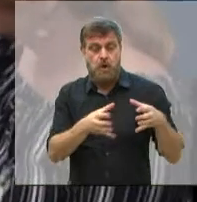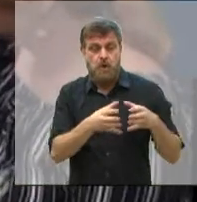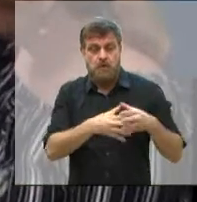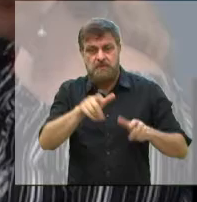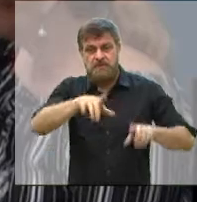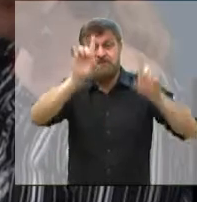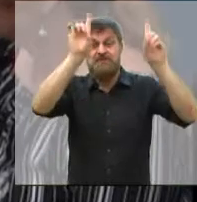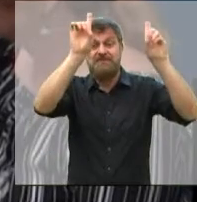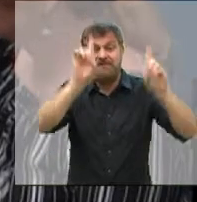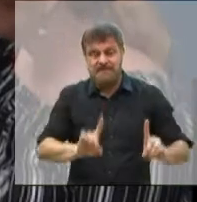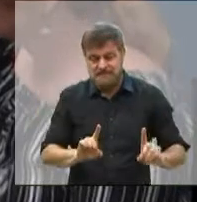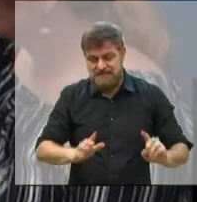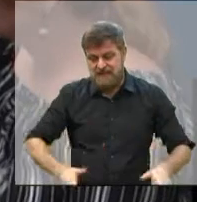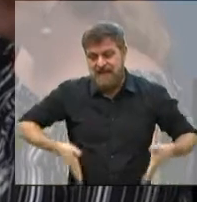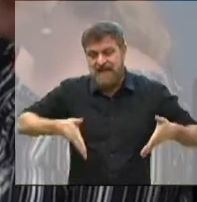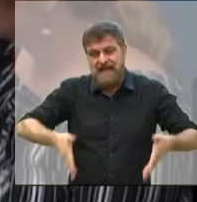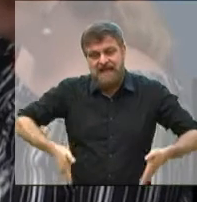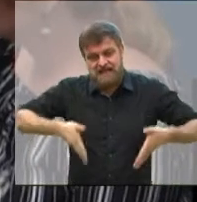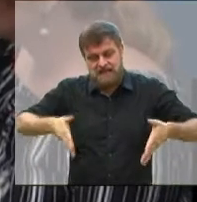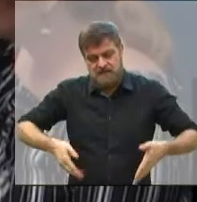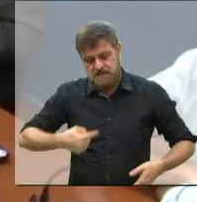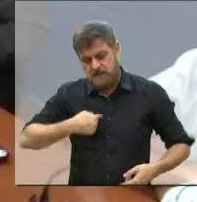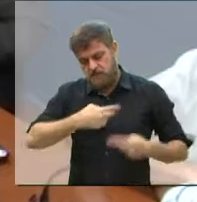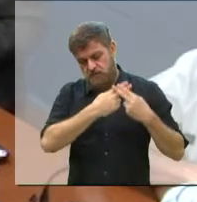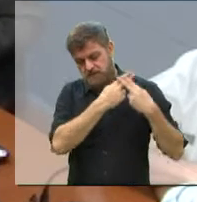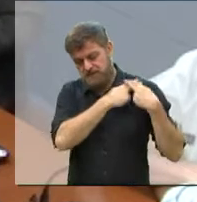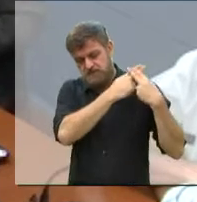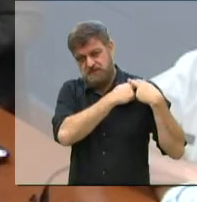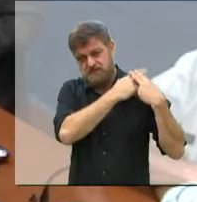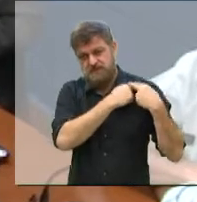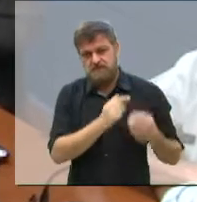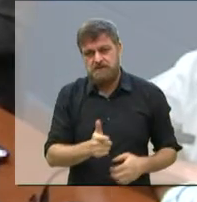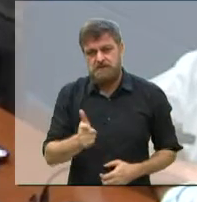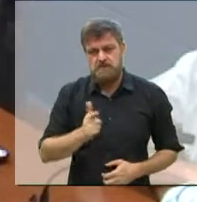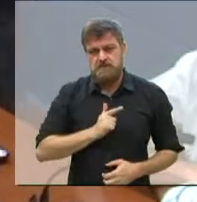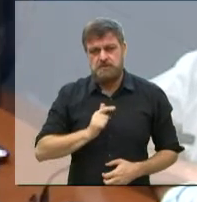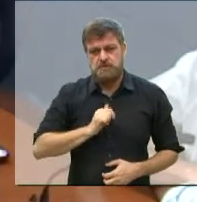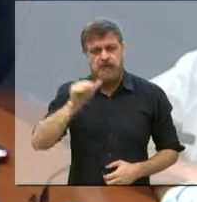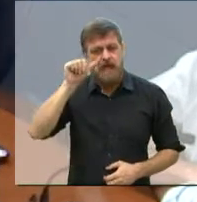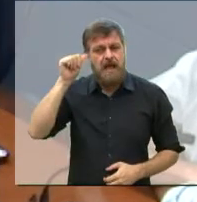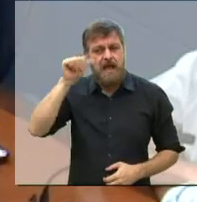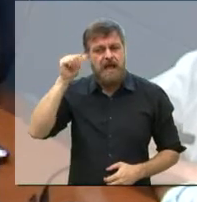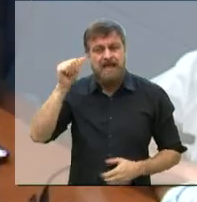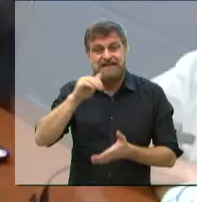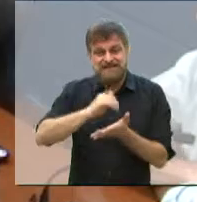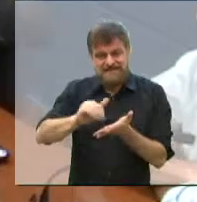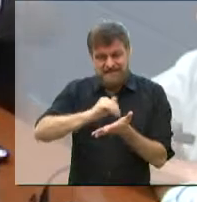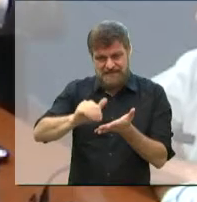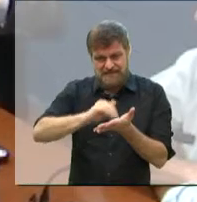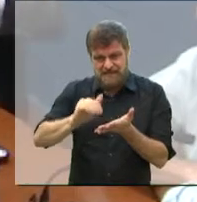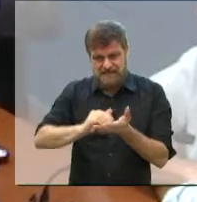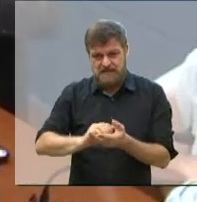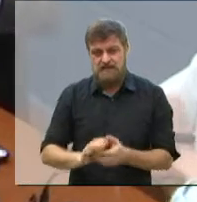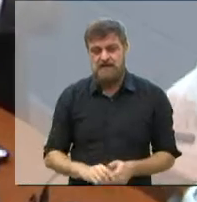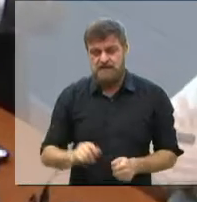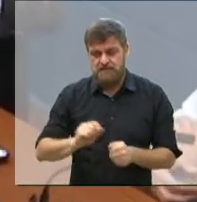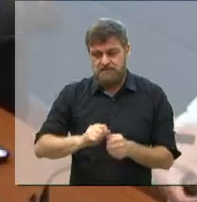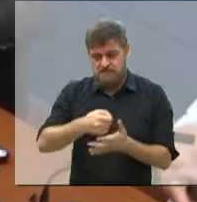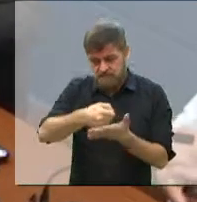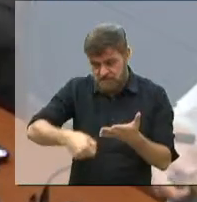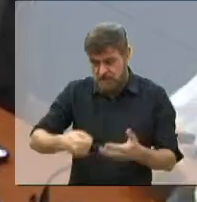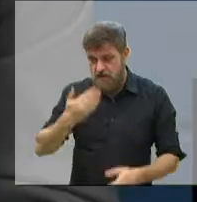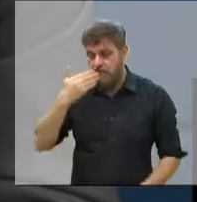pessoas com deficiência e mobilidade reduzida. Na ocasião era a Manu, que era a secretária, ela fez uma indicação que fosse